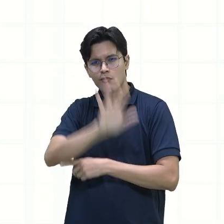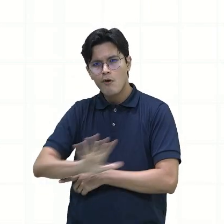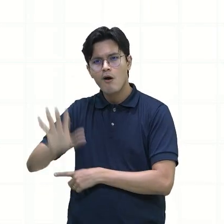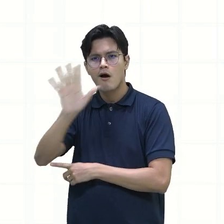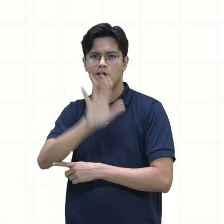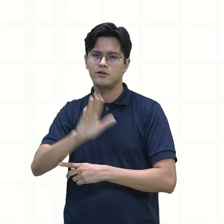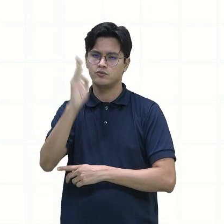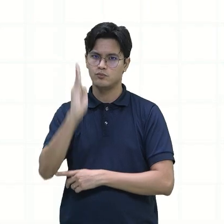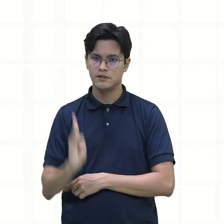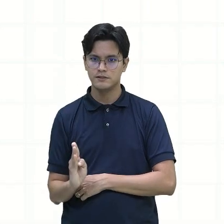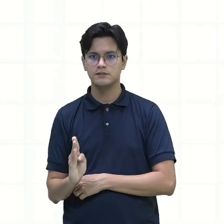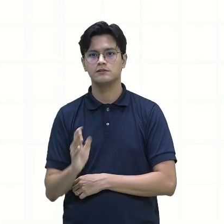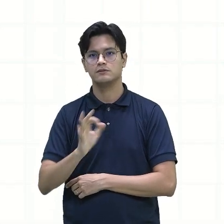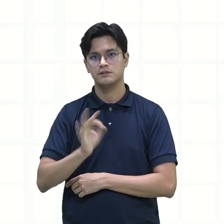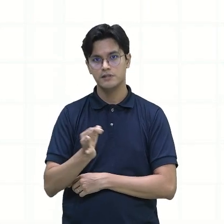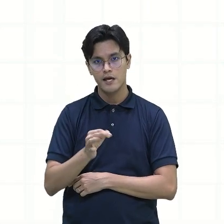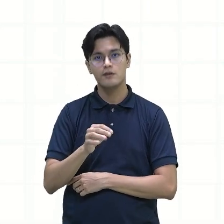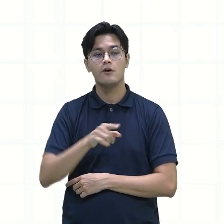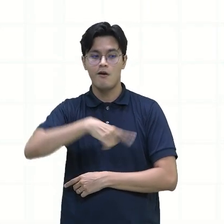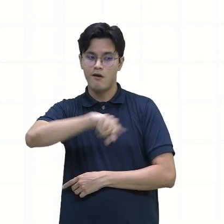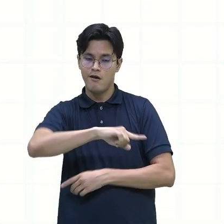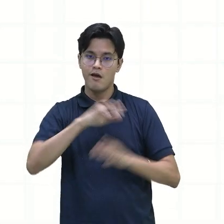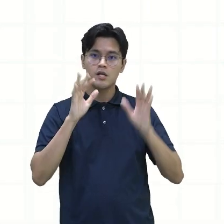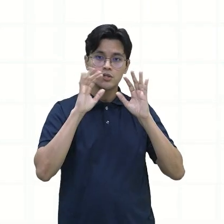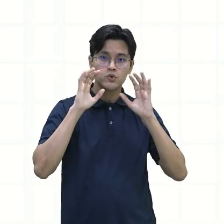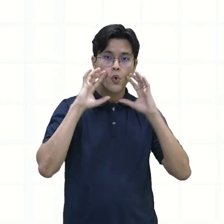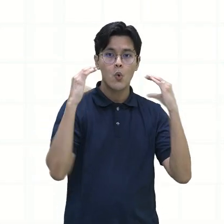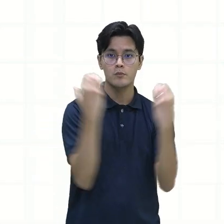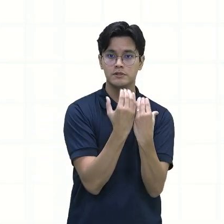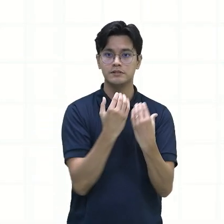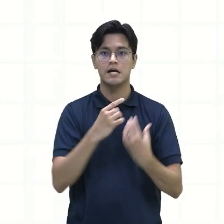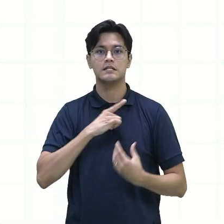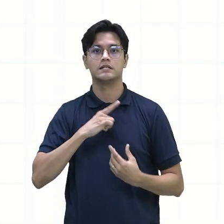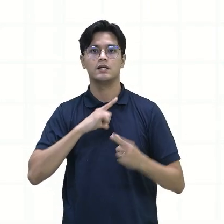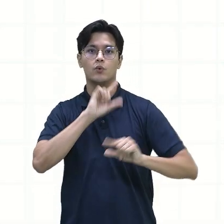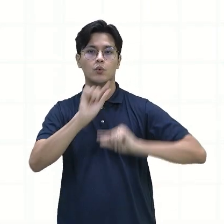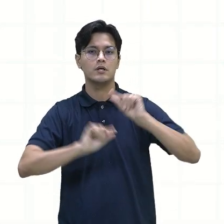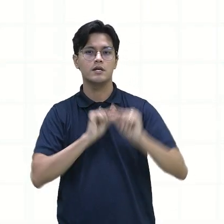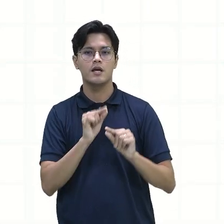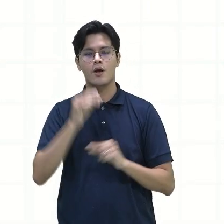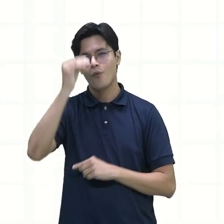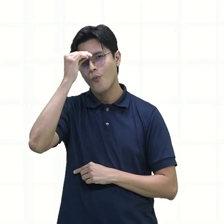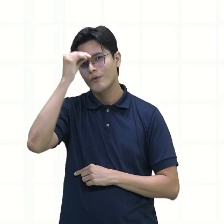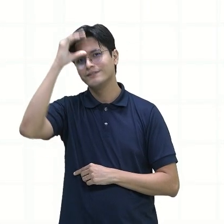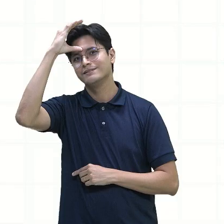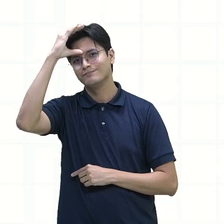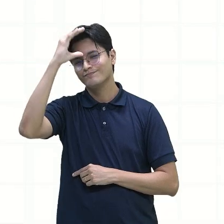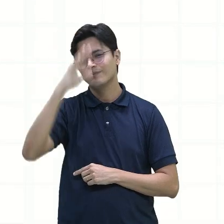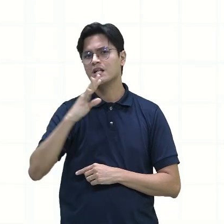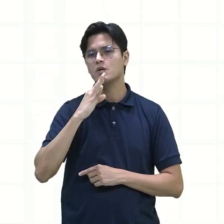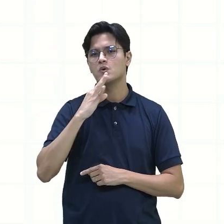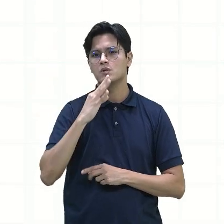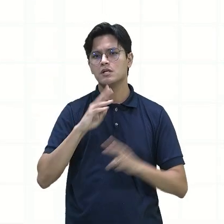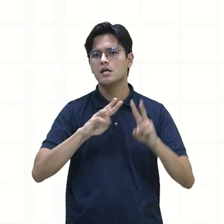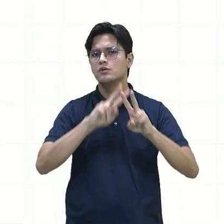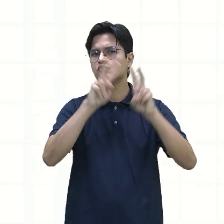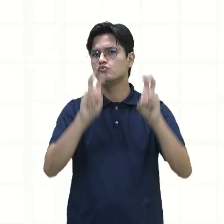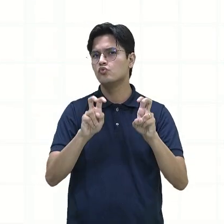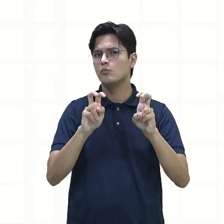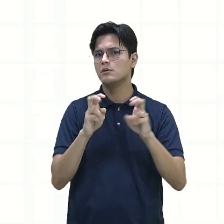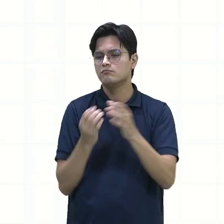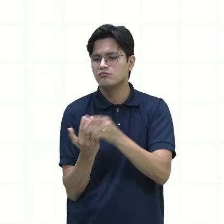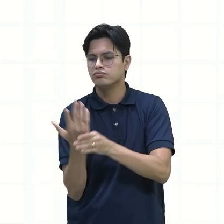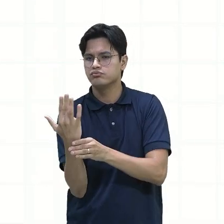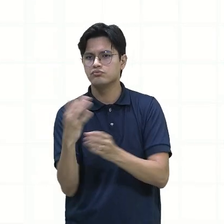possuem conhecimento, né, eles possuem essa informação que foi transmitida de pais, dos